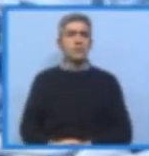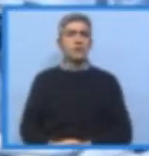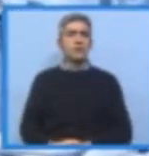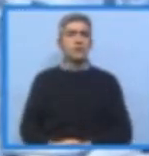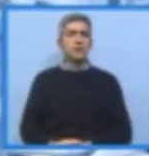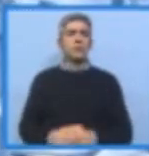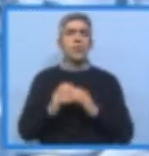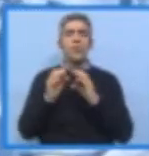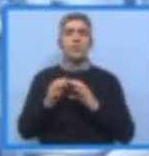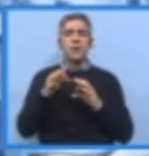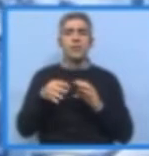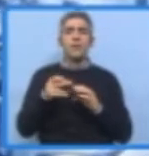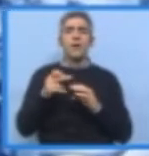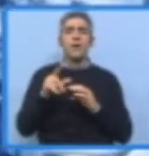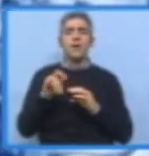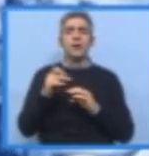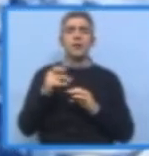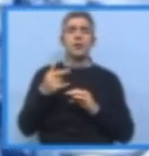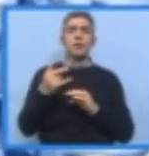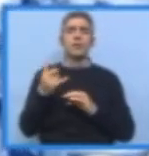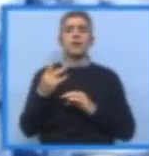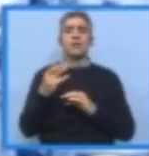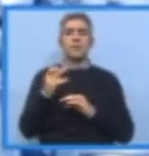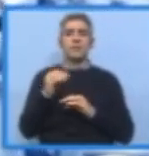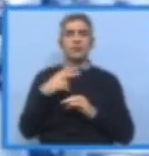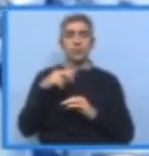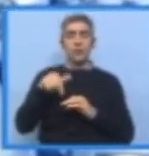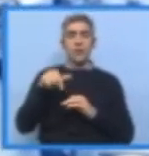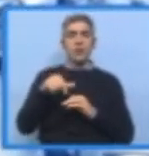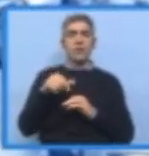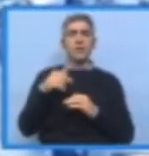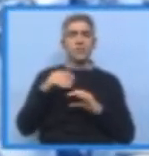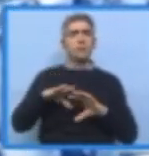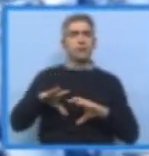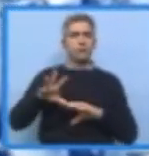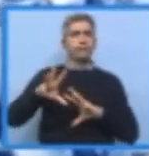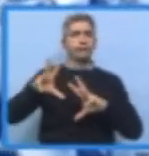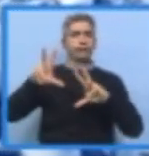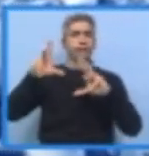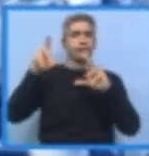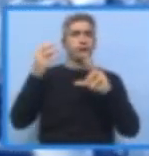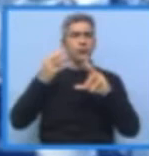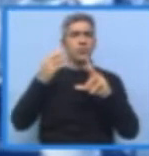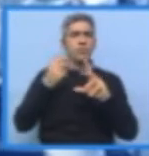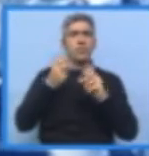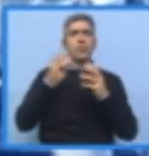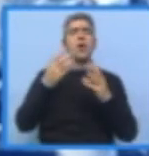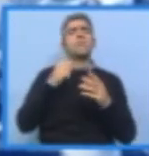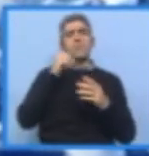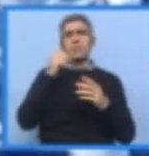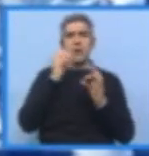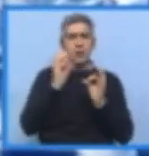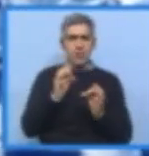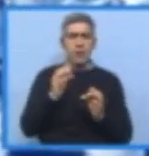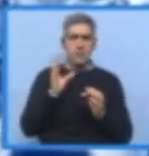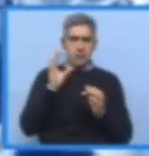cuidados paliativos, nomeadamente em Portugal, têm tido um enorme progresso e pronto, há muito para caminhar.